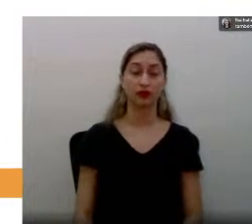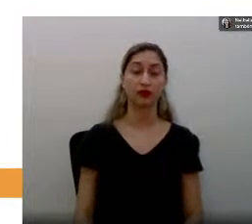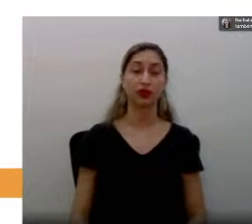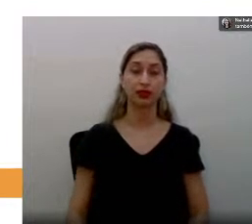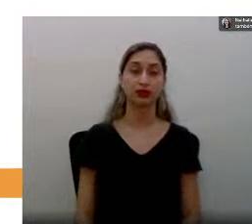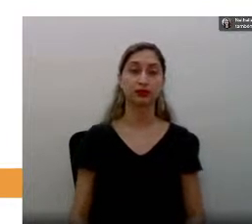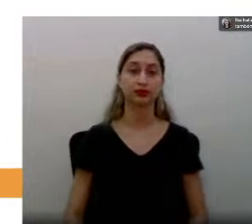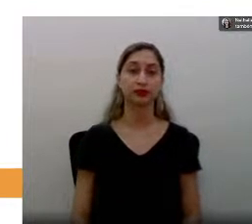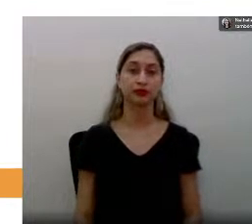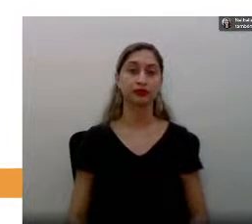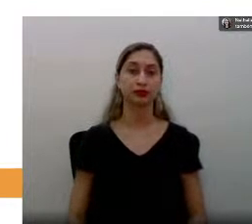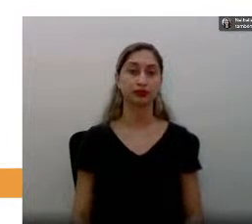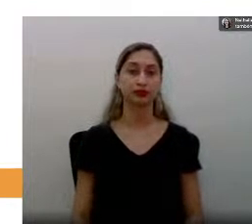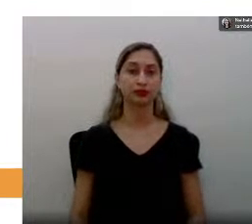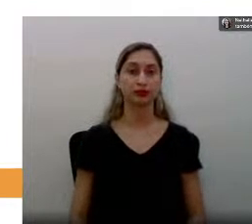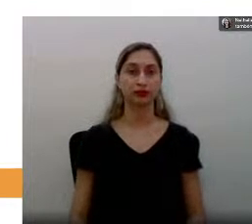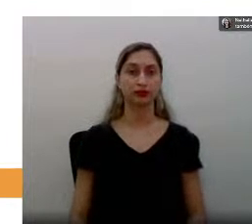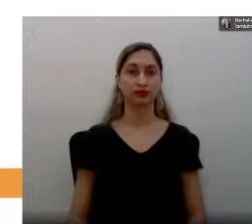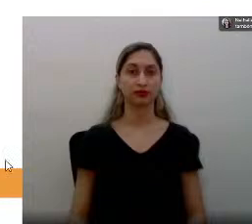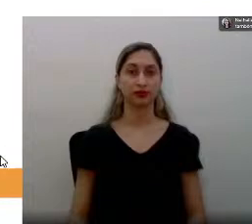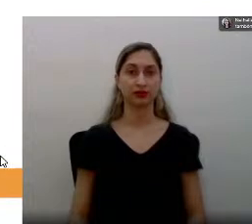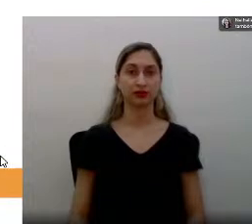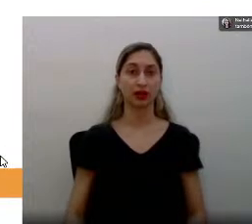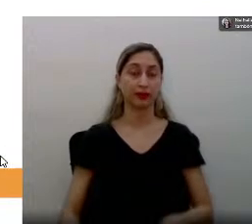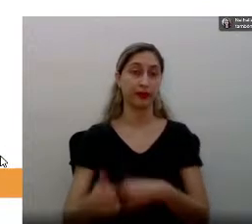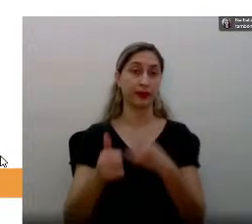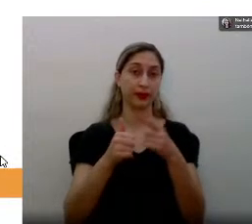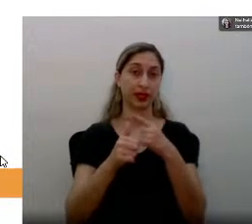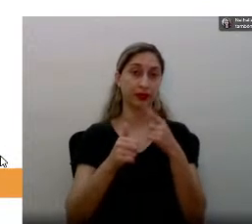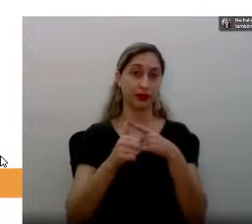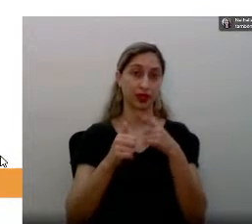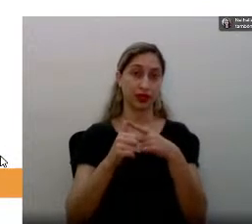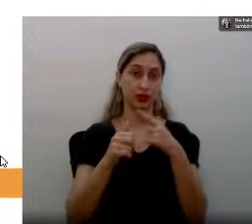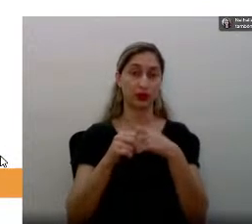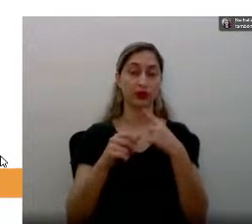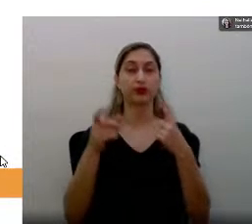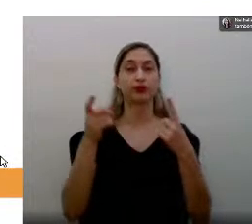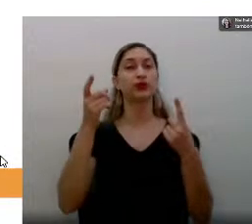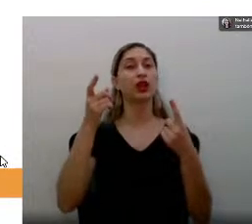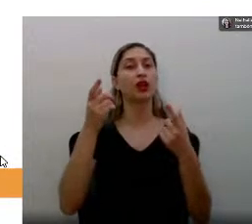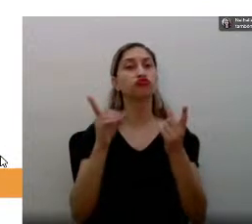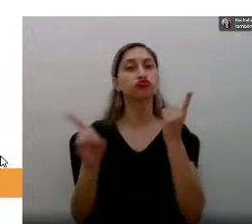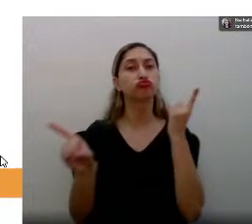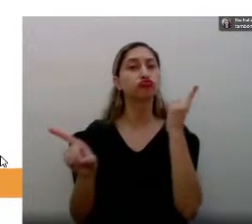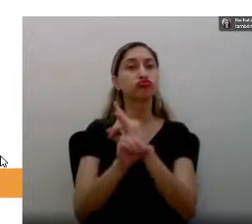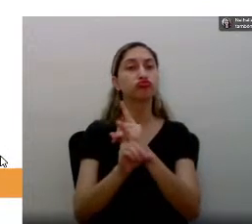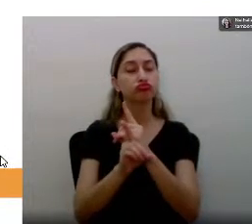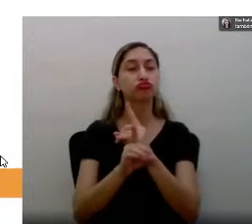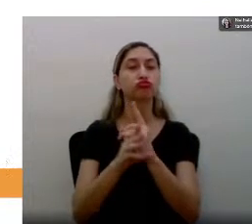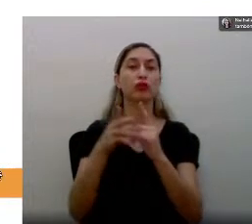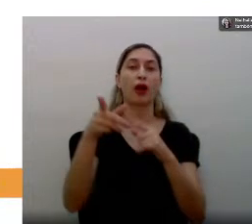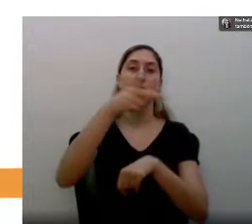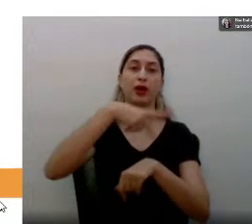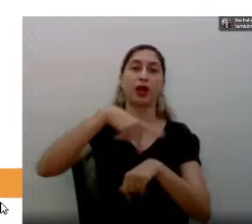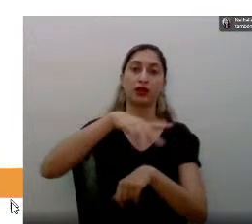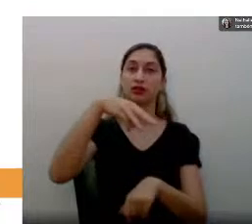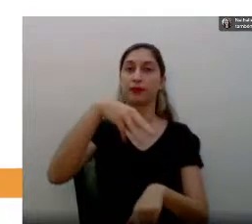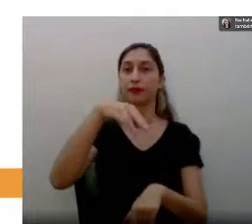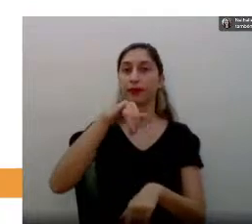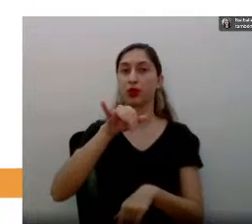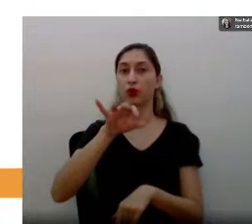né o primeiro né É aqui na Praça Milton Campos em si 1935 Éden 1960 tá